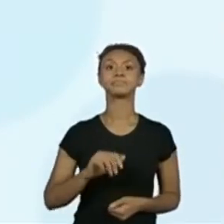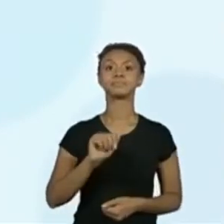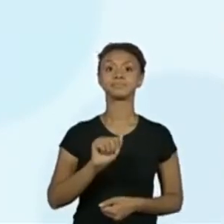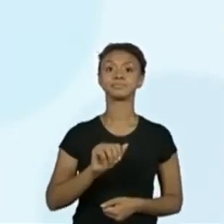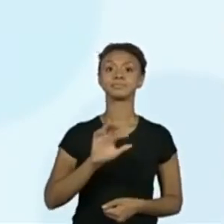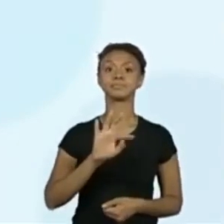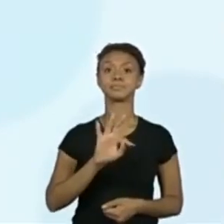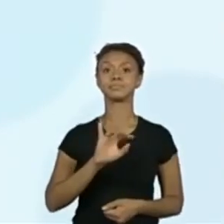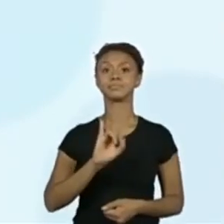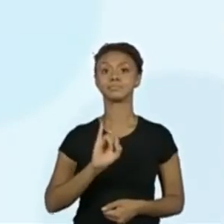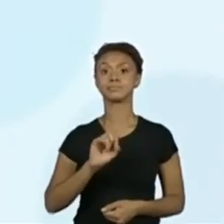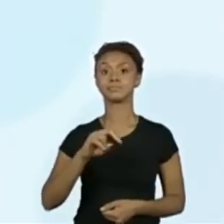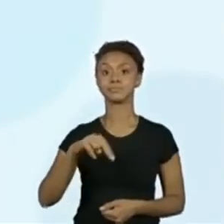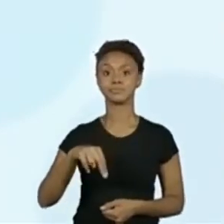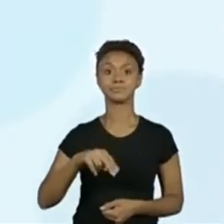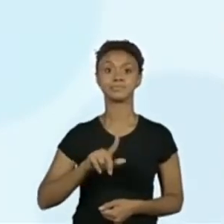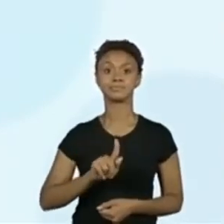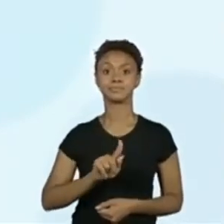Atingido.